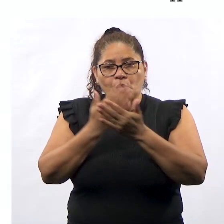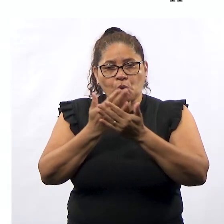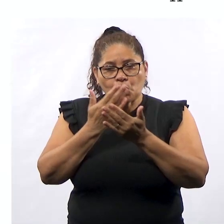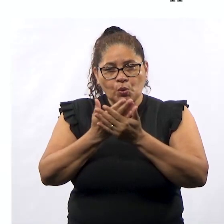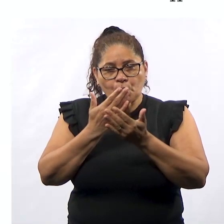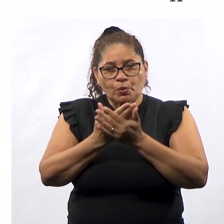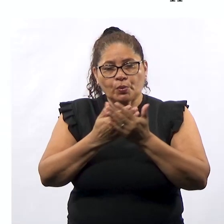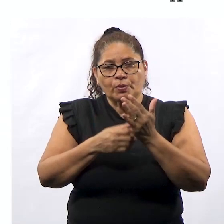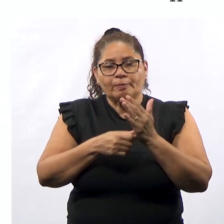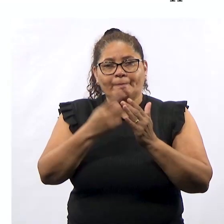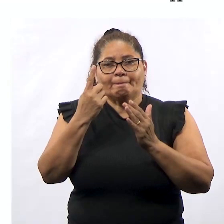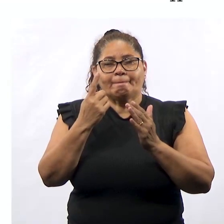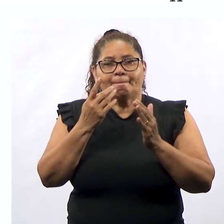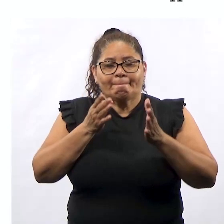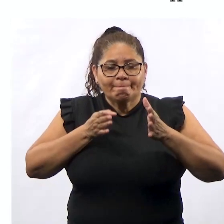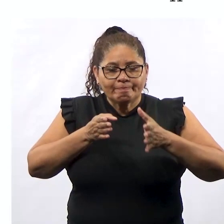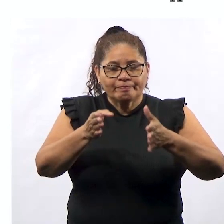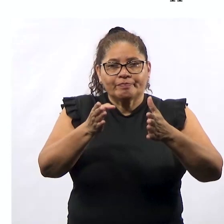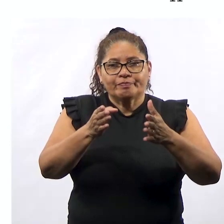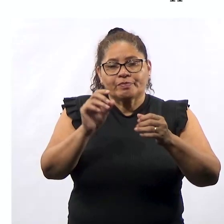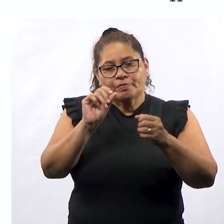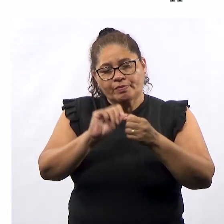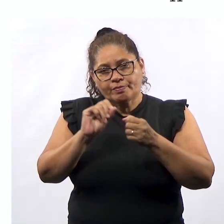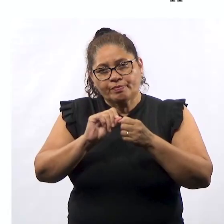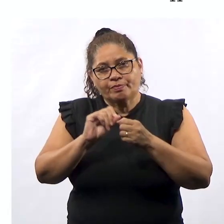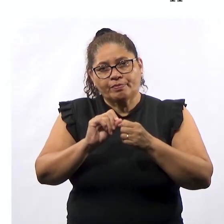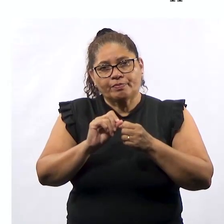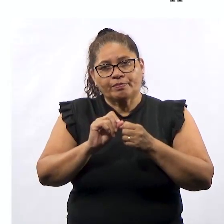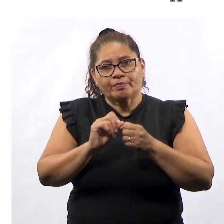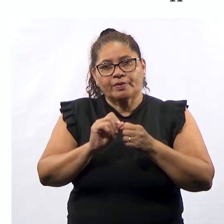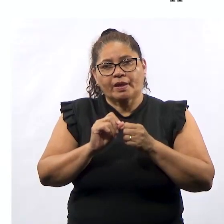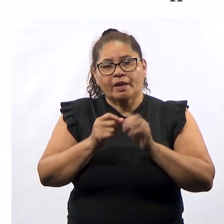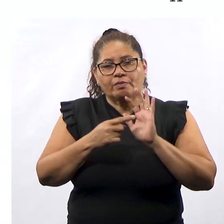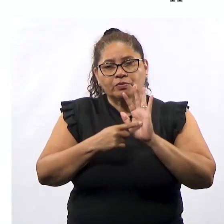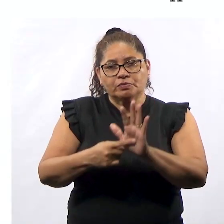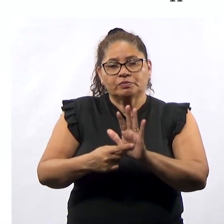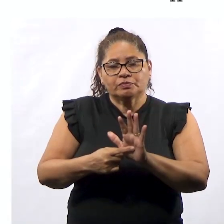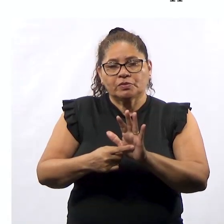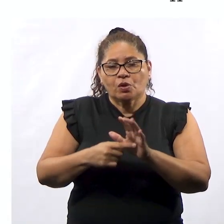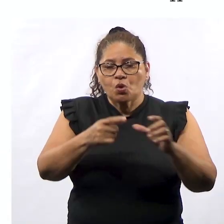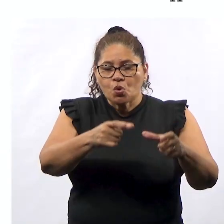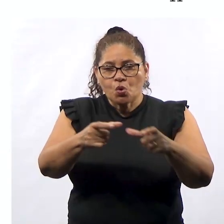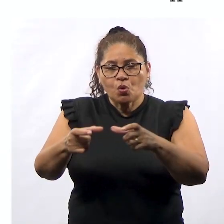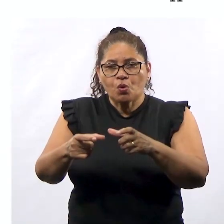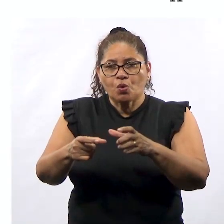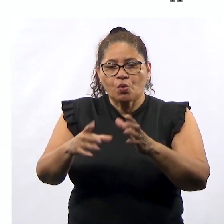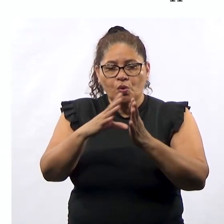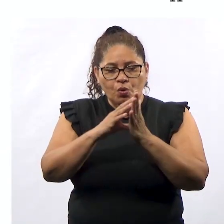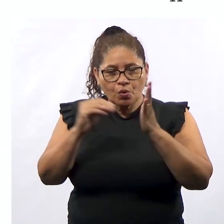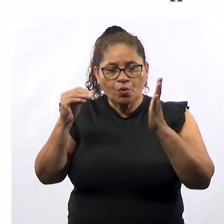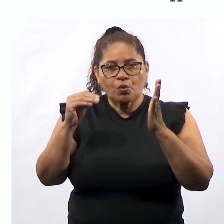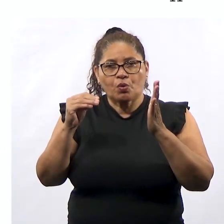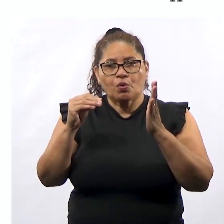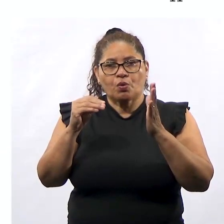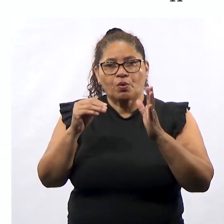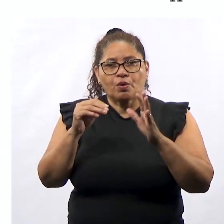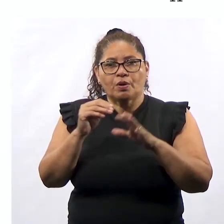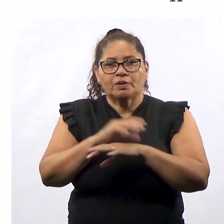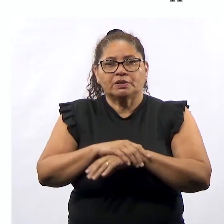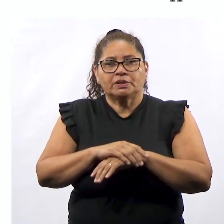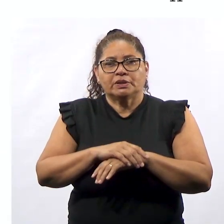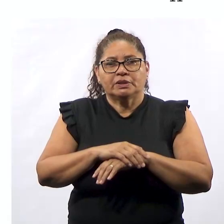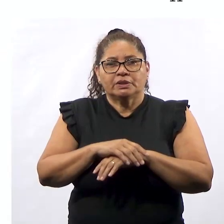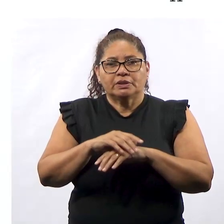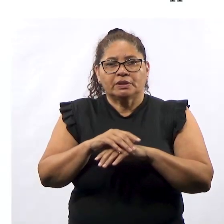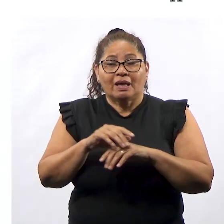primeira aula com alguns caminhos a percorrer. Sugerimos o deslocamento da abordagem metodológica